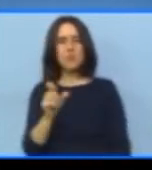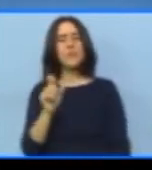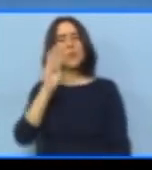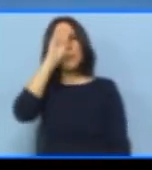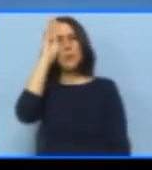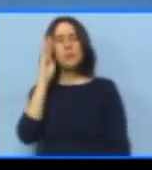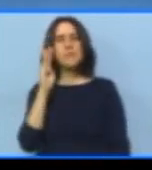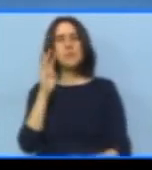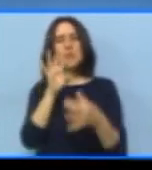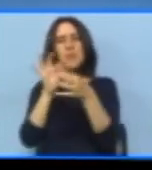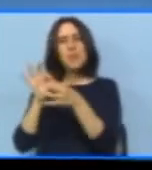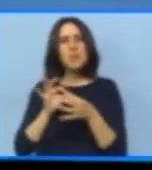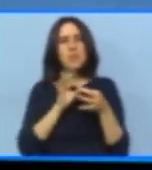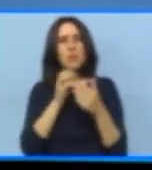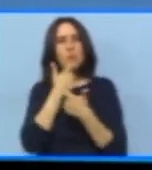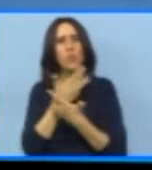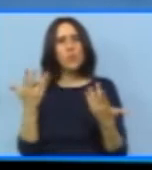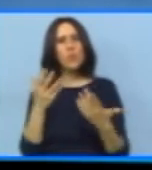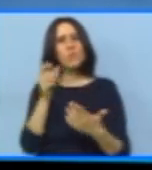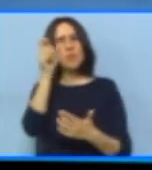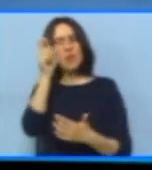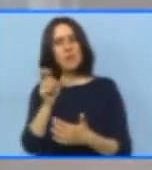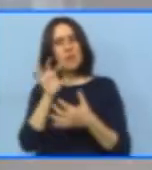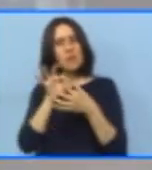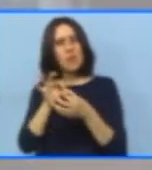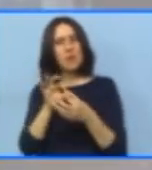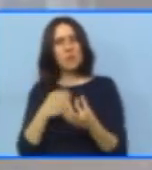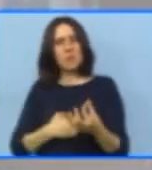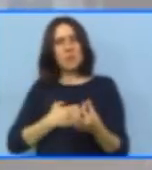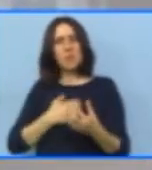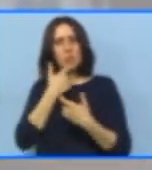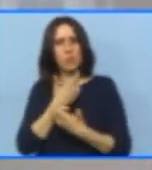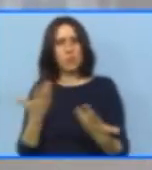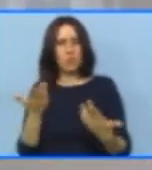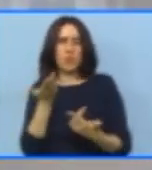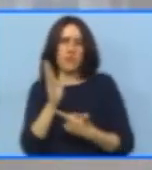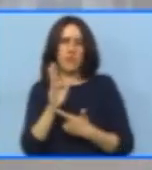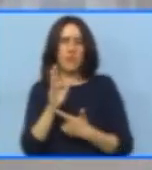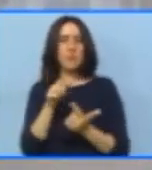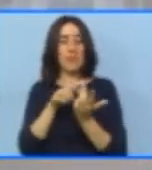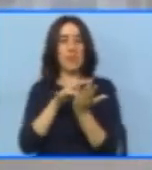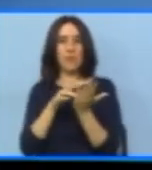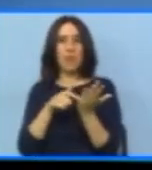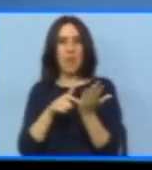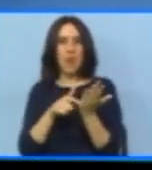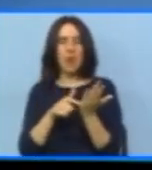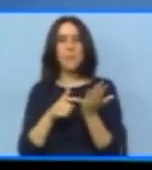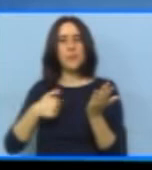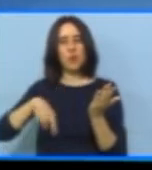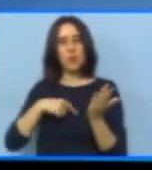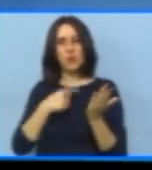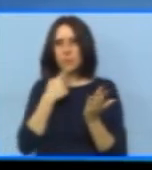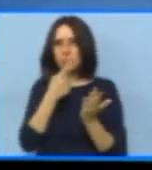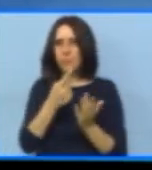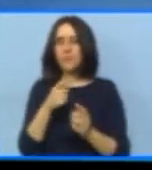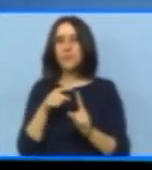relaciona tudo. Para ele, tudo faz sentido ligado. É ver, por exemplo, a forma como ele, nós também abordamos isso no livro, a forma como ele